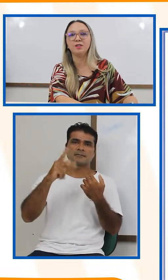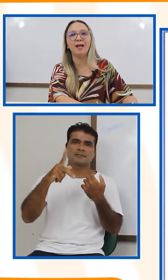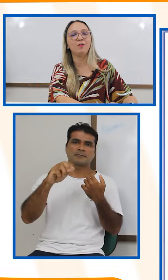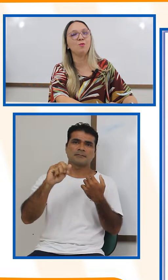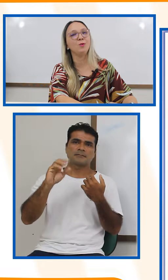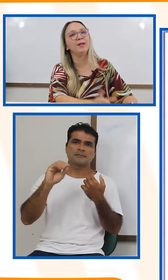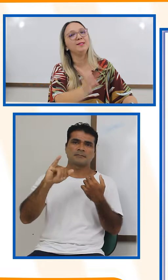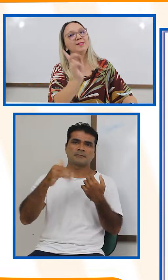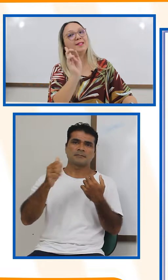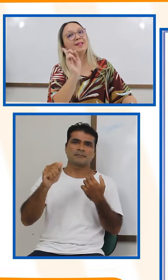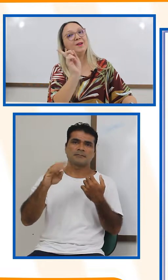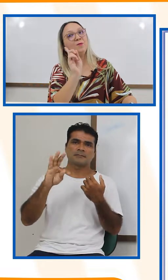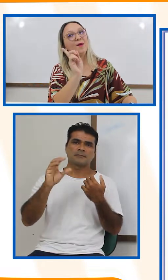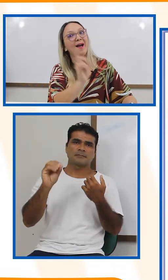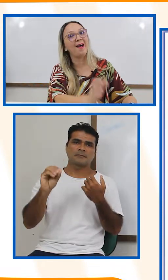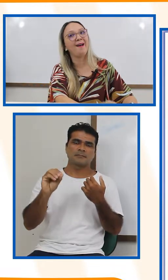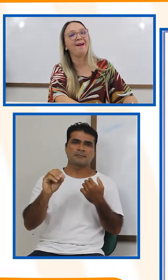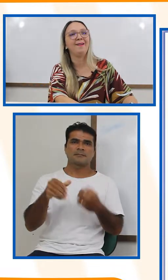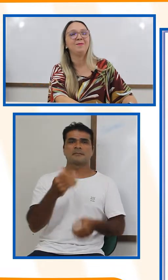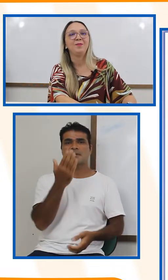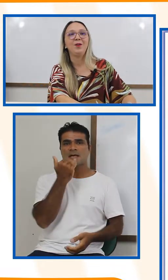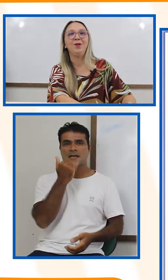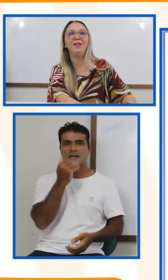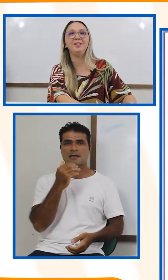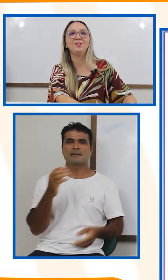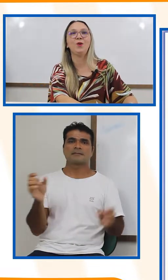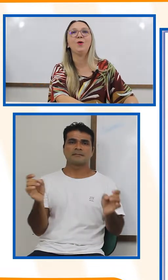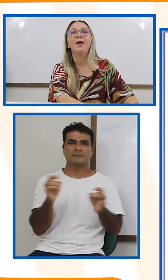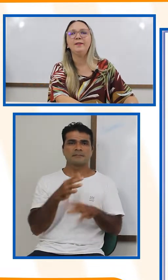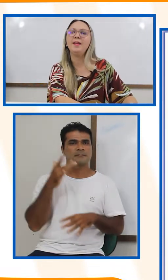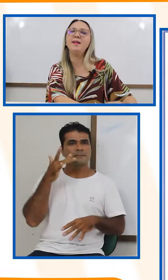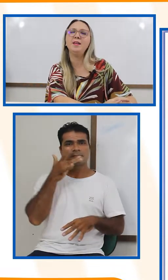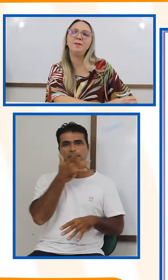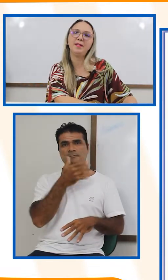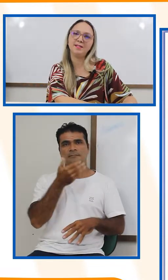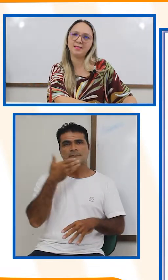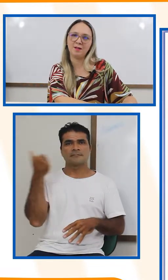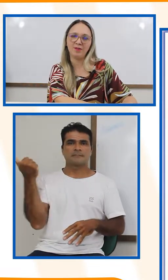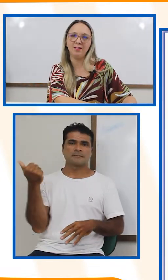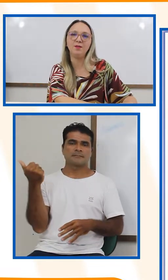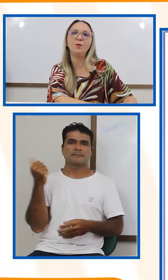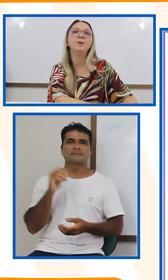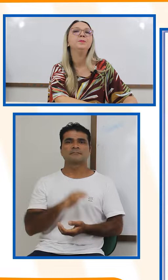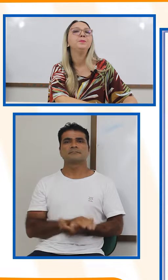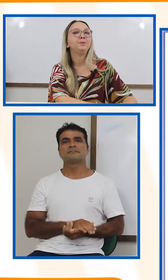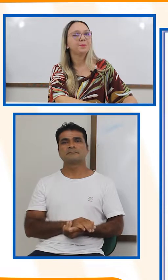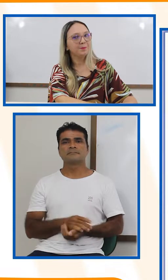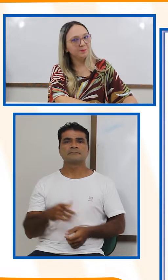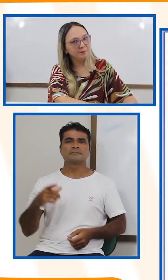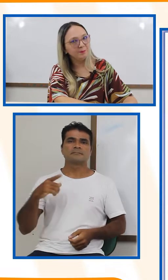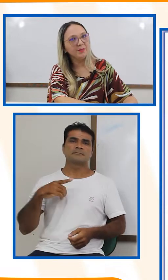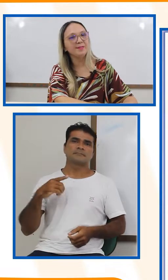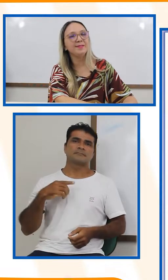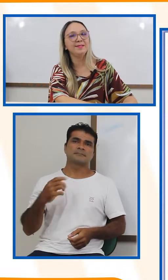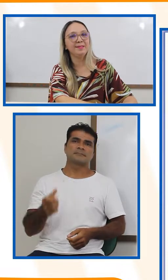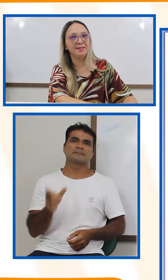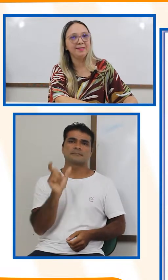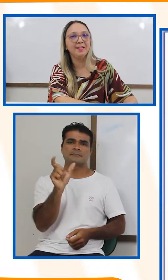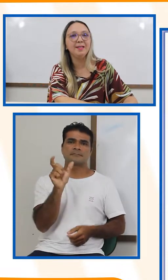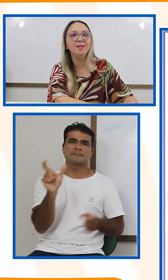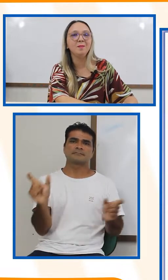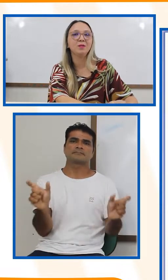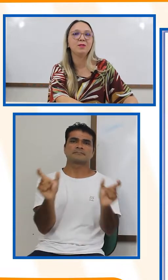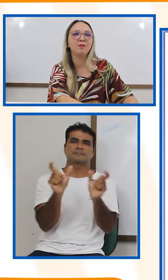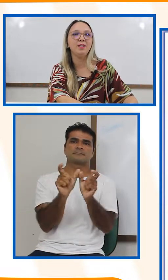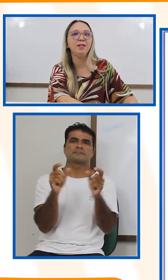disseram, jantar como esse não há. Olha só, tem rima nesse trava-língua? Sim,